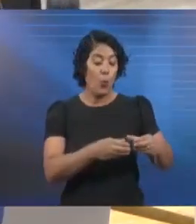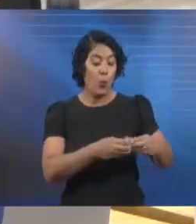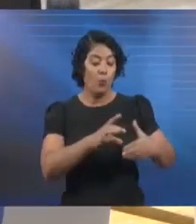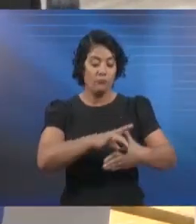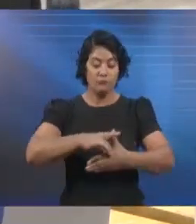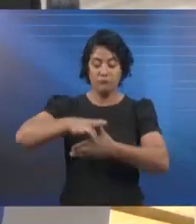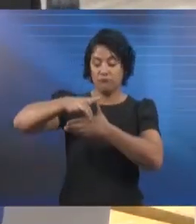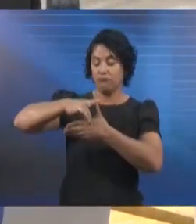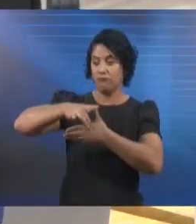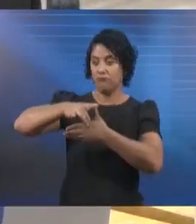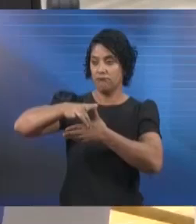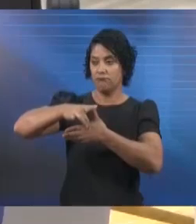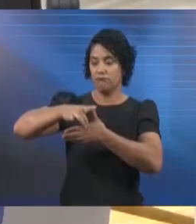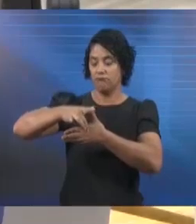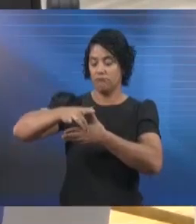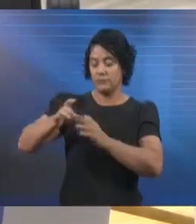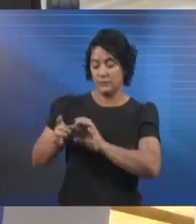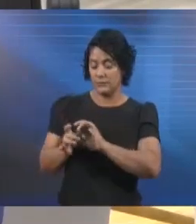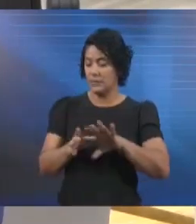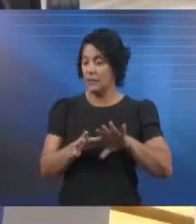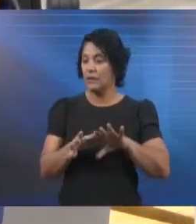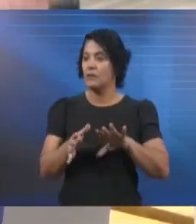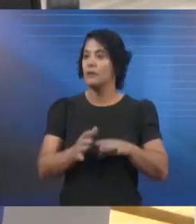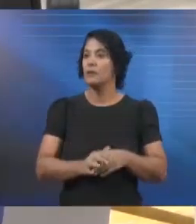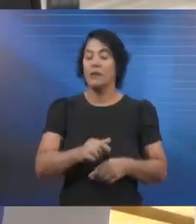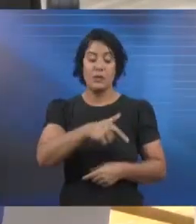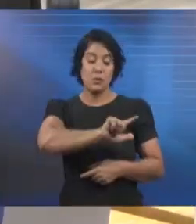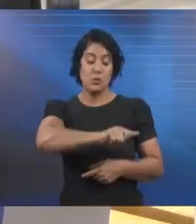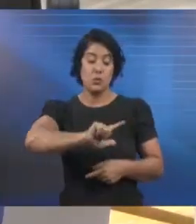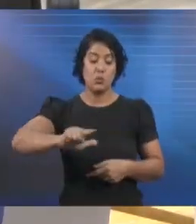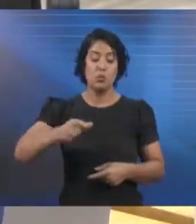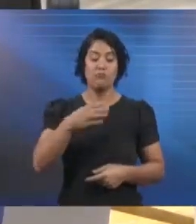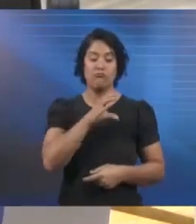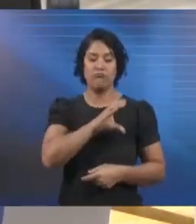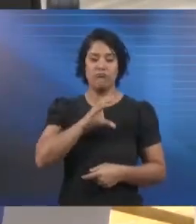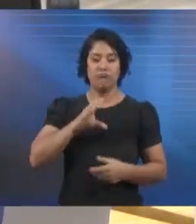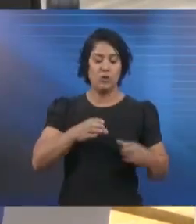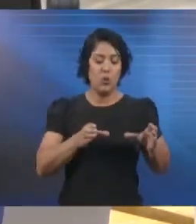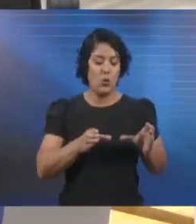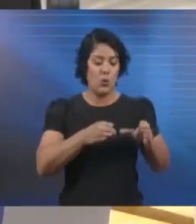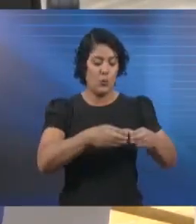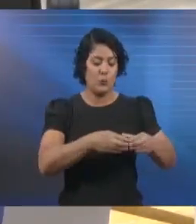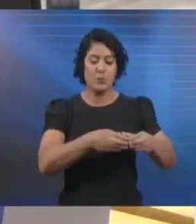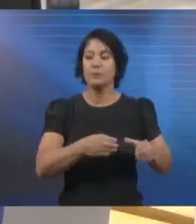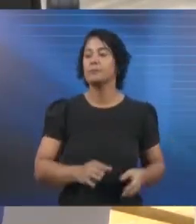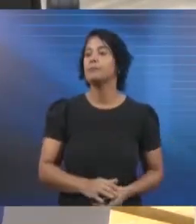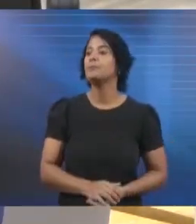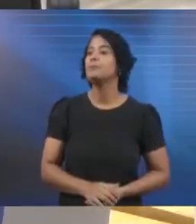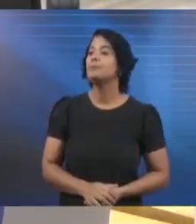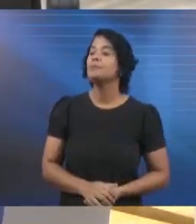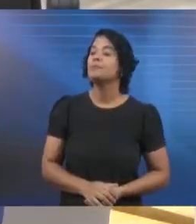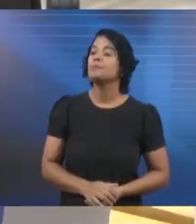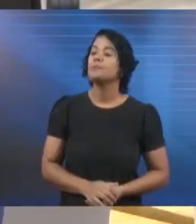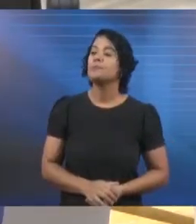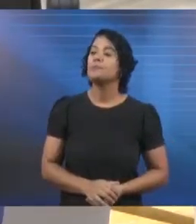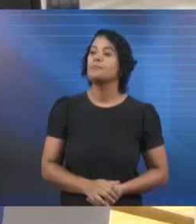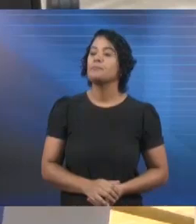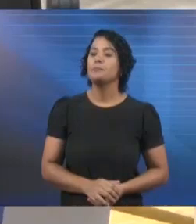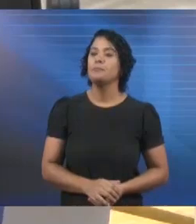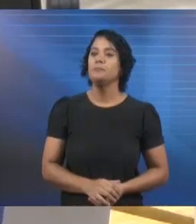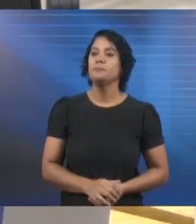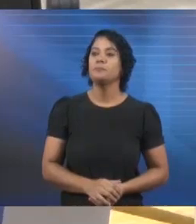casa dispensou o intesti nas demais comissões então quero dizer todo o esforço que foi dado em